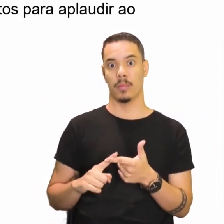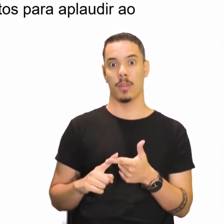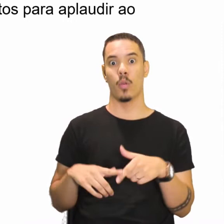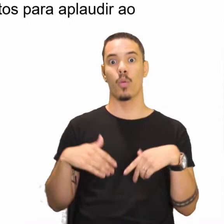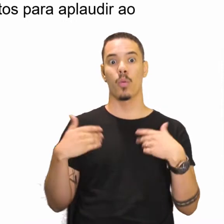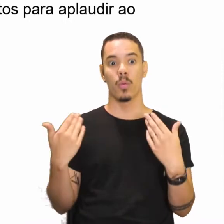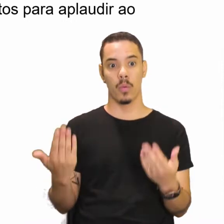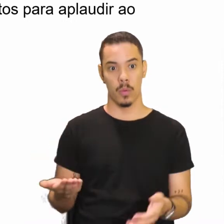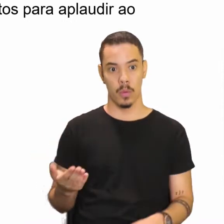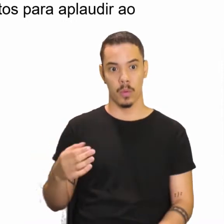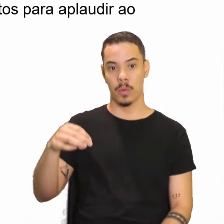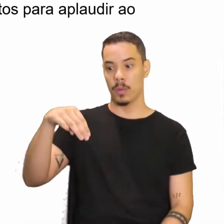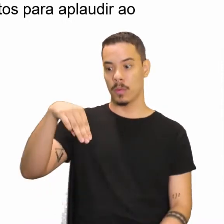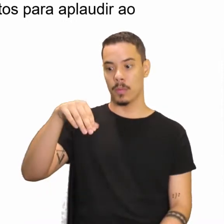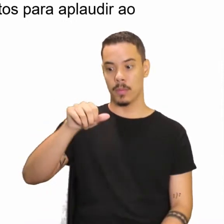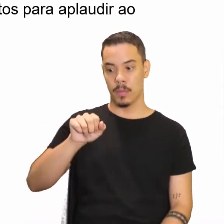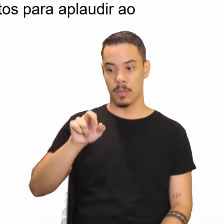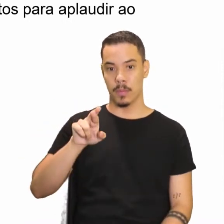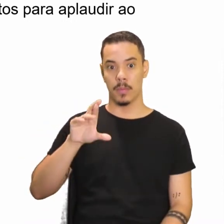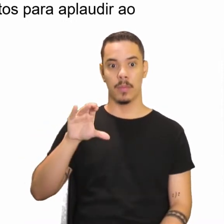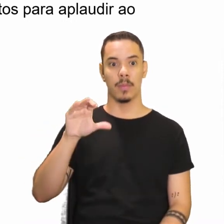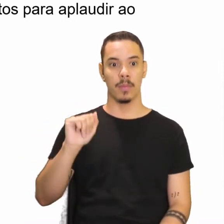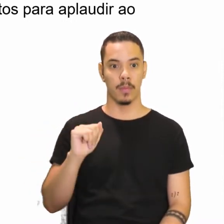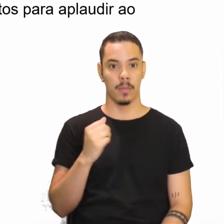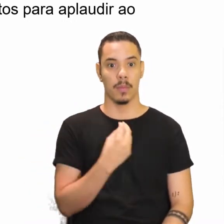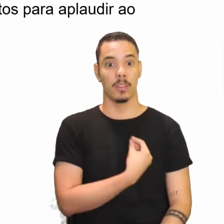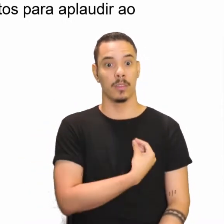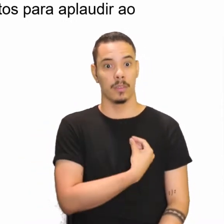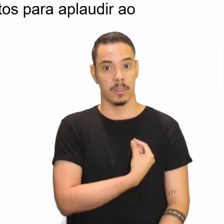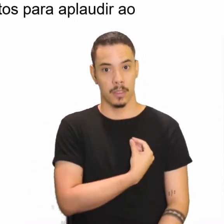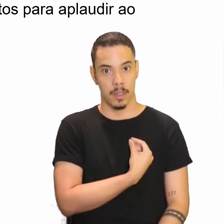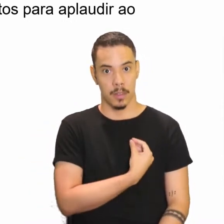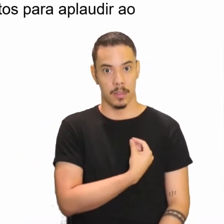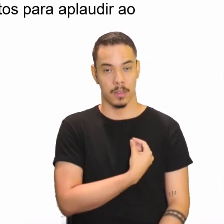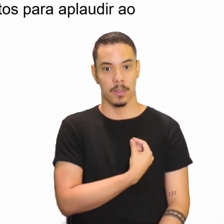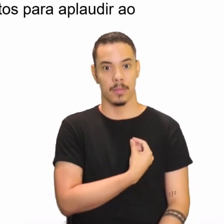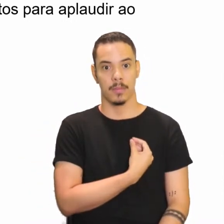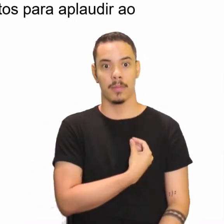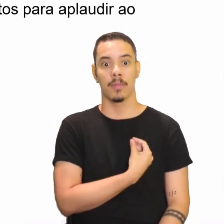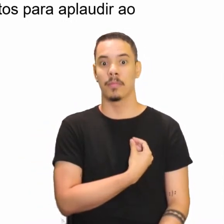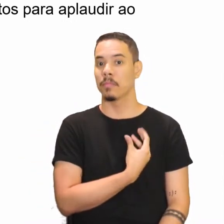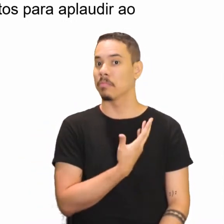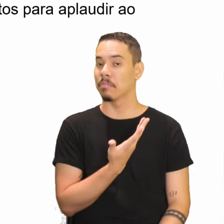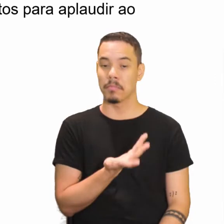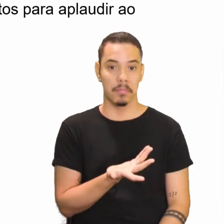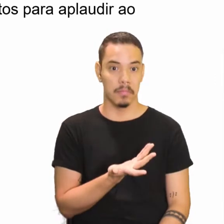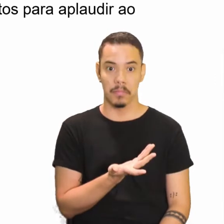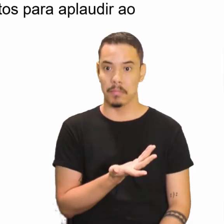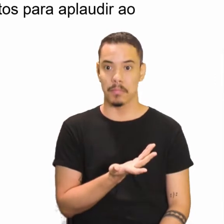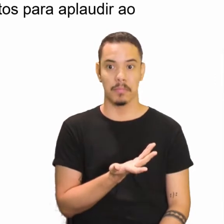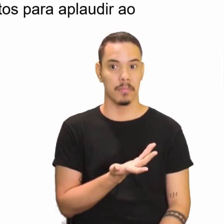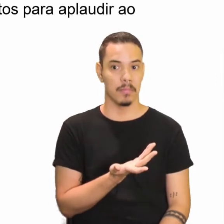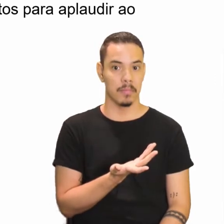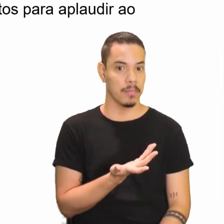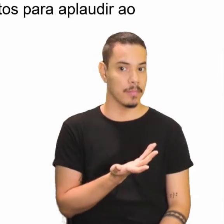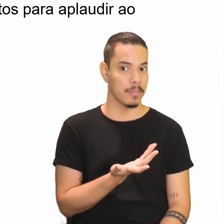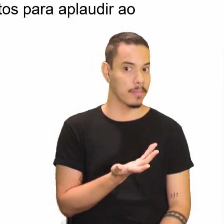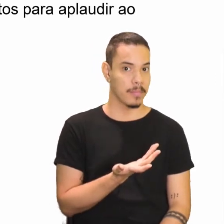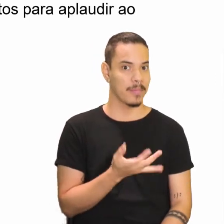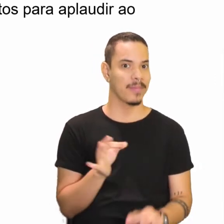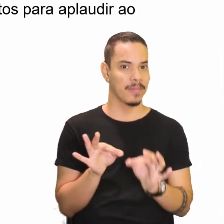olha só, quando Márcia estava a cerca, olha aí,